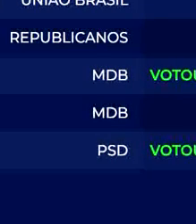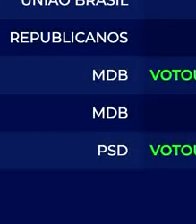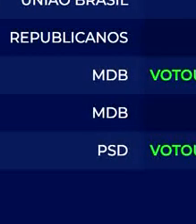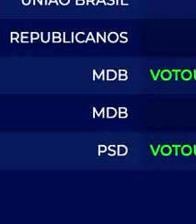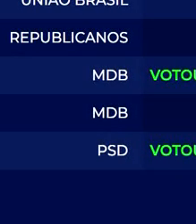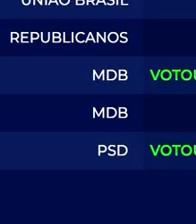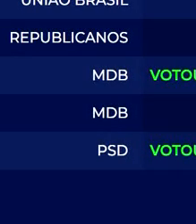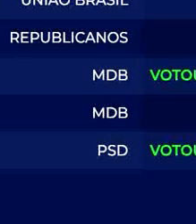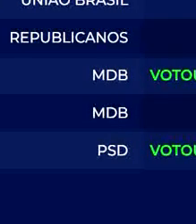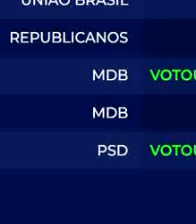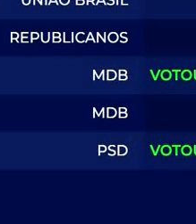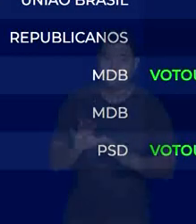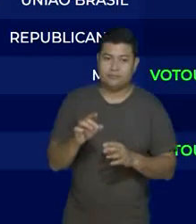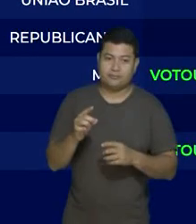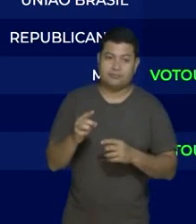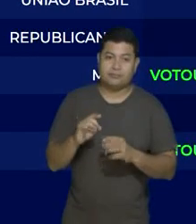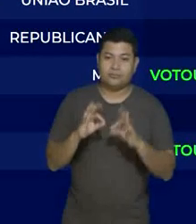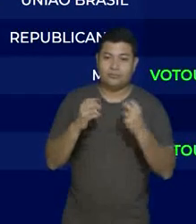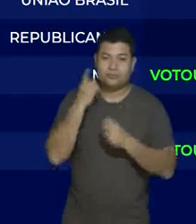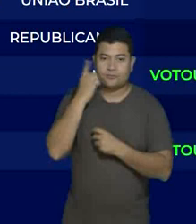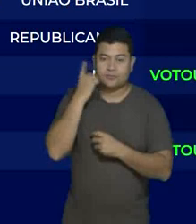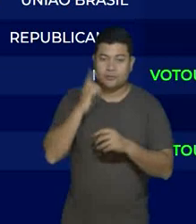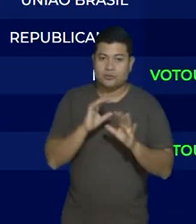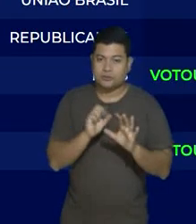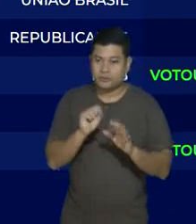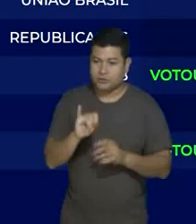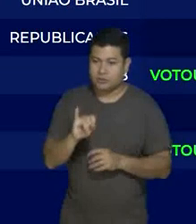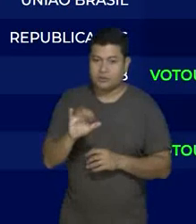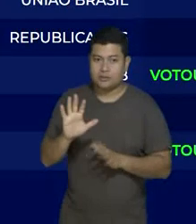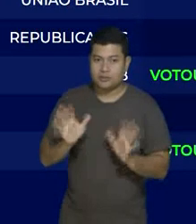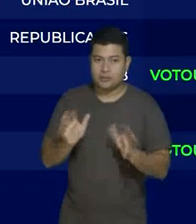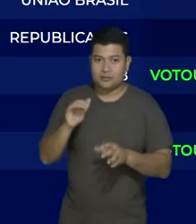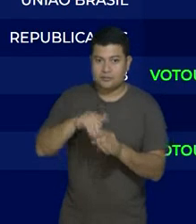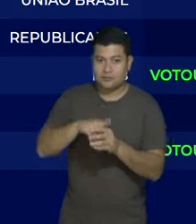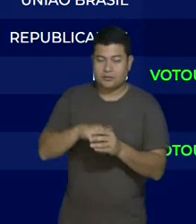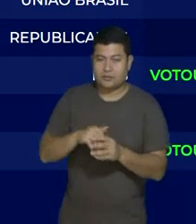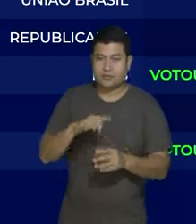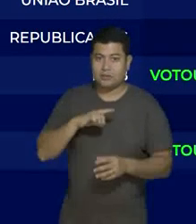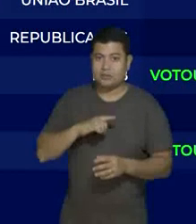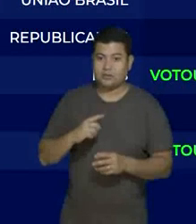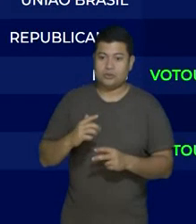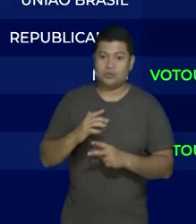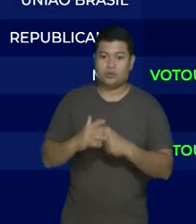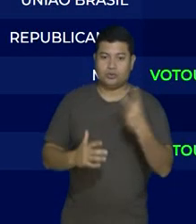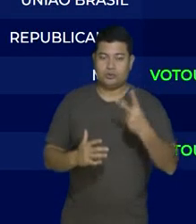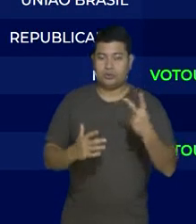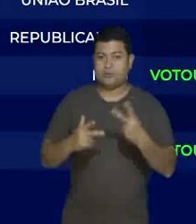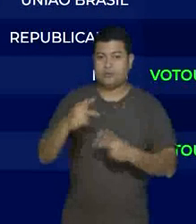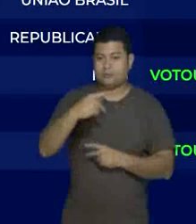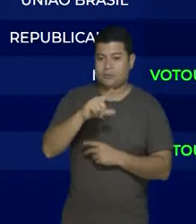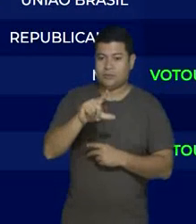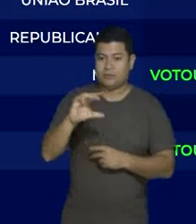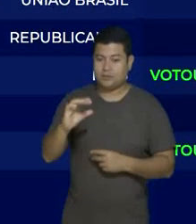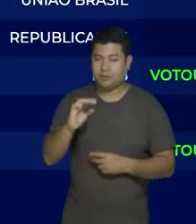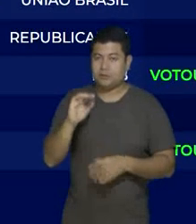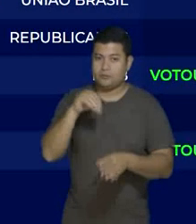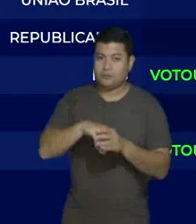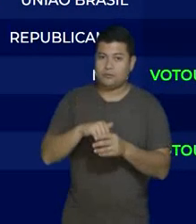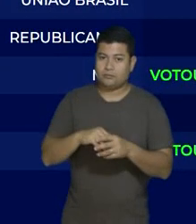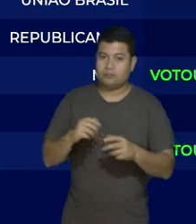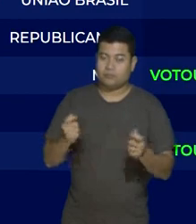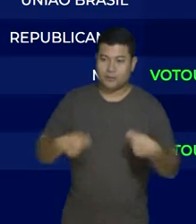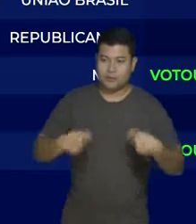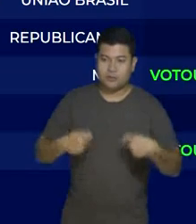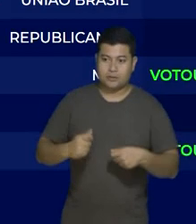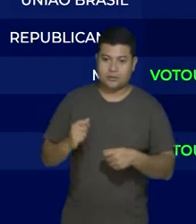consulto, senhores deputados, se todos exerceram seu direito de voto. Nós temos mais dois projetos de lei complementar para votar hoje, preciso de quórum qualificado.